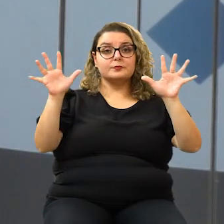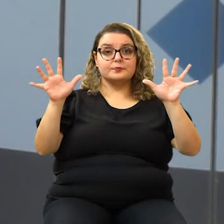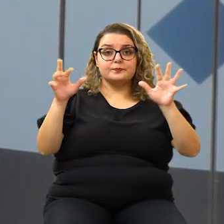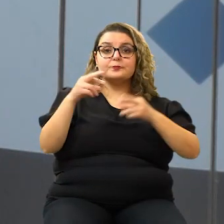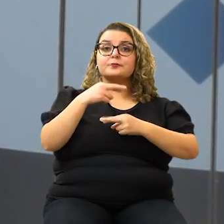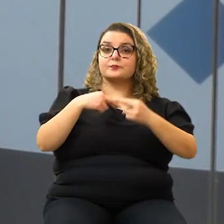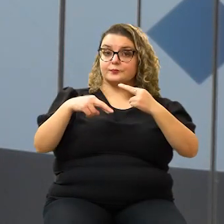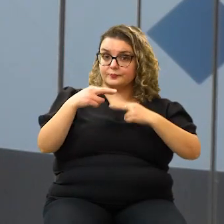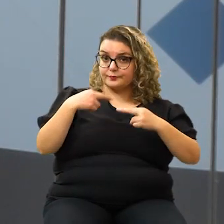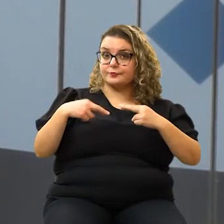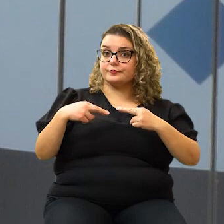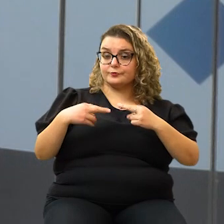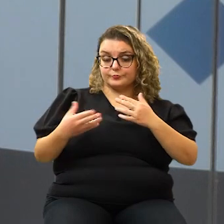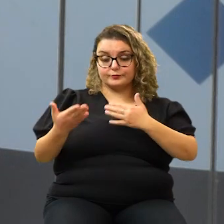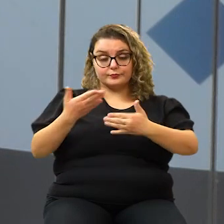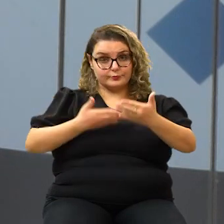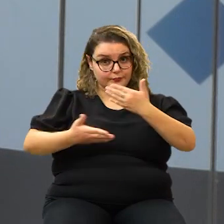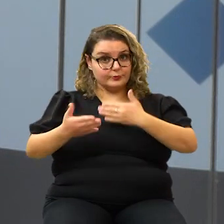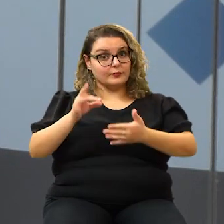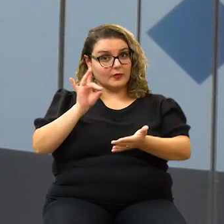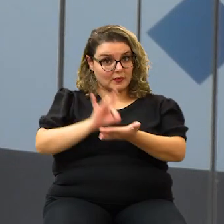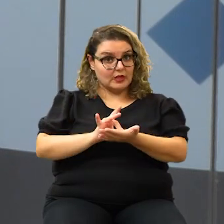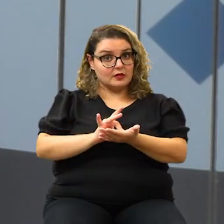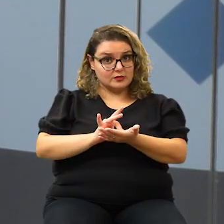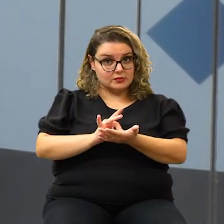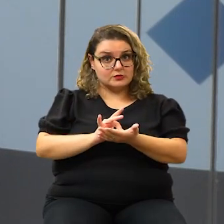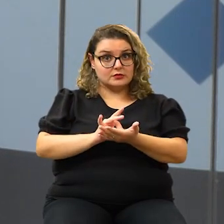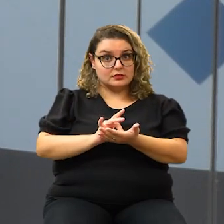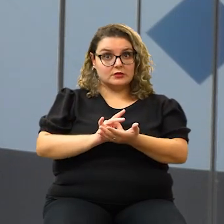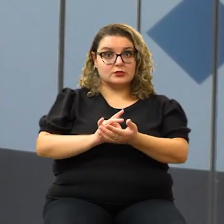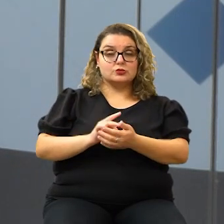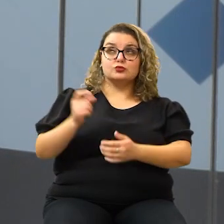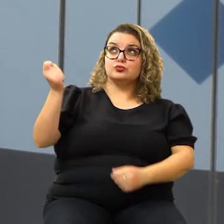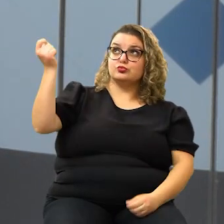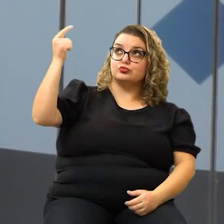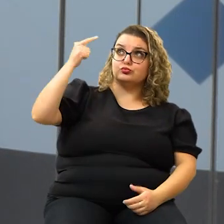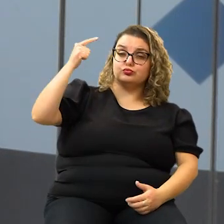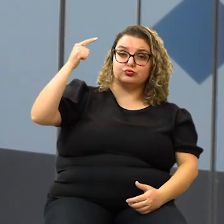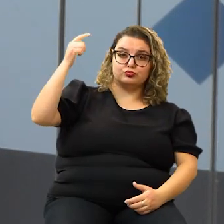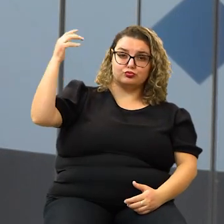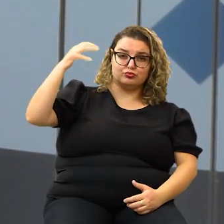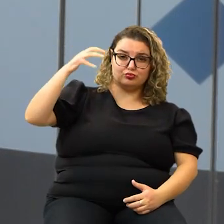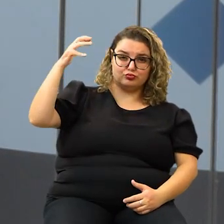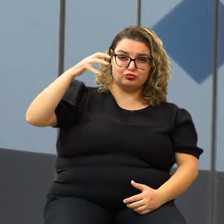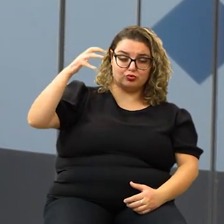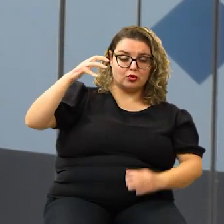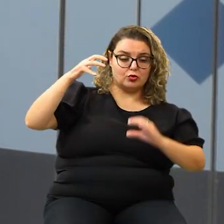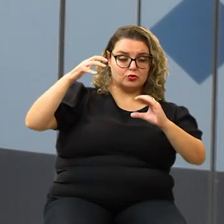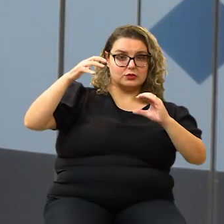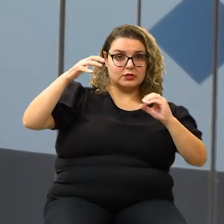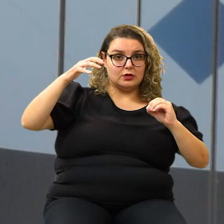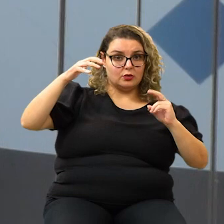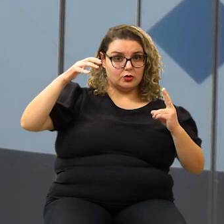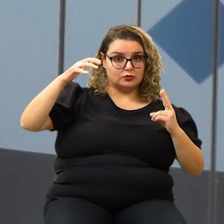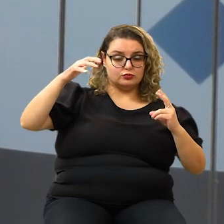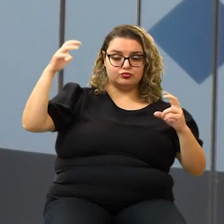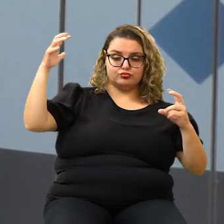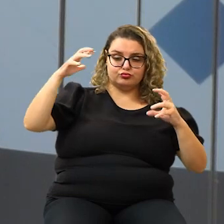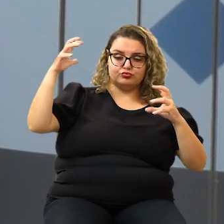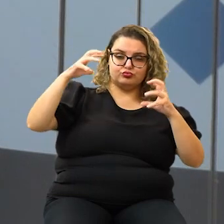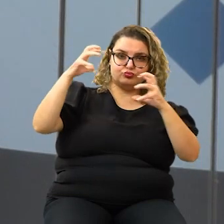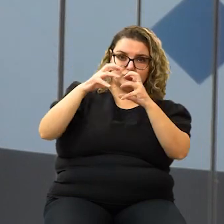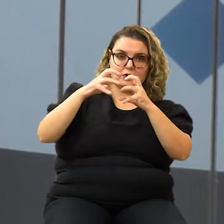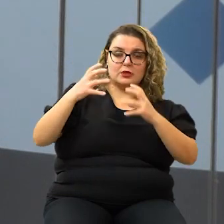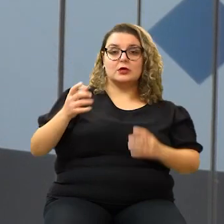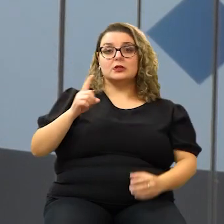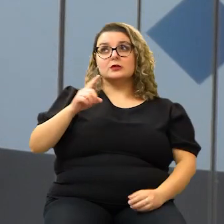da relação, né, da interação, na verdade, da radiação solar com o CO2, né? Na verdade, não